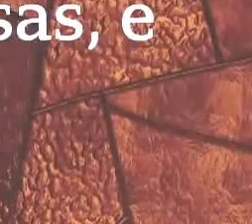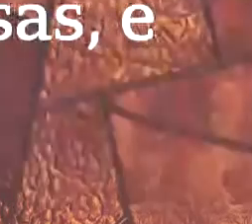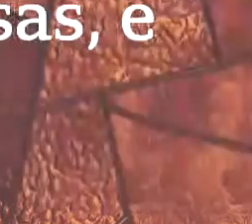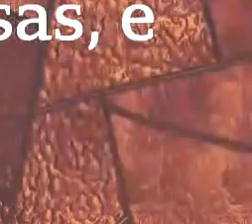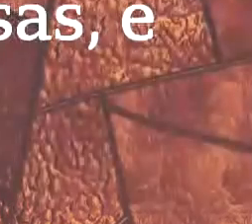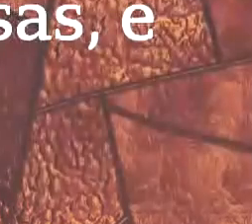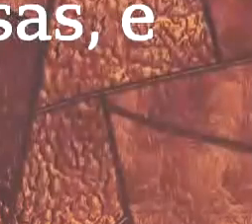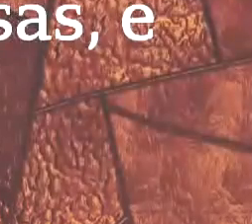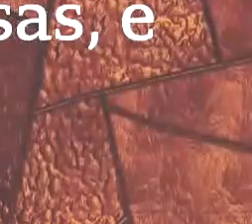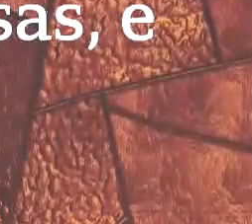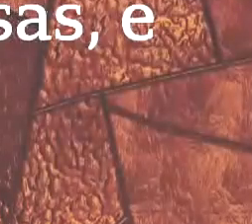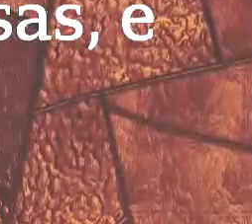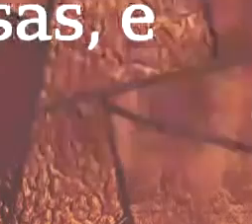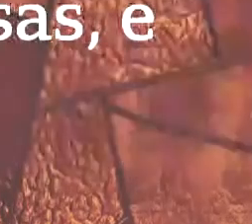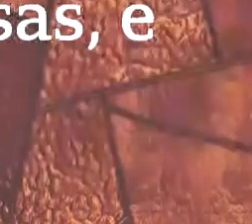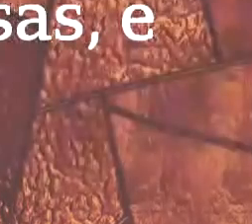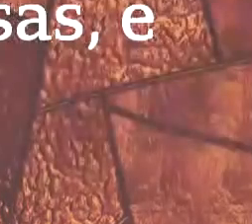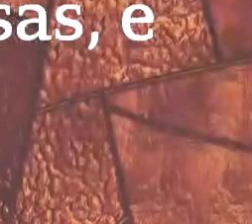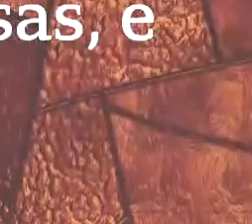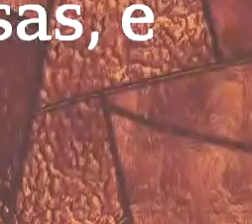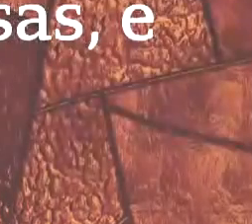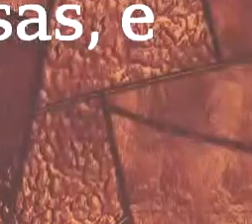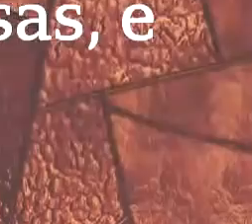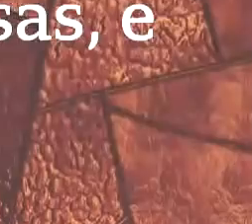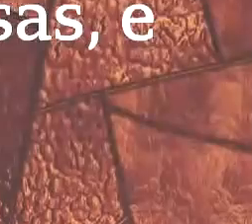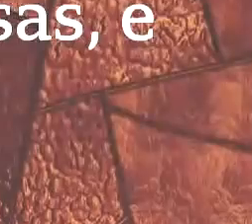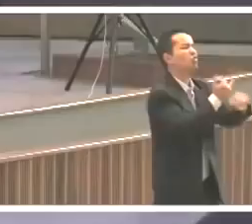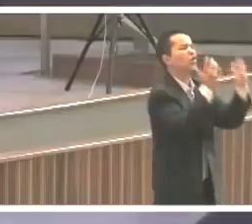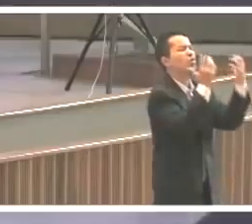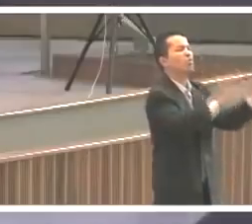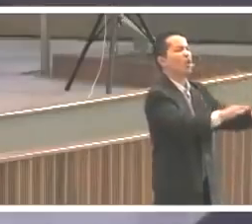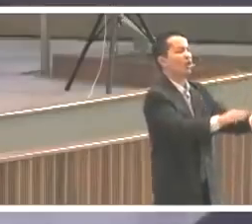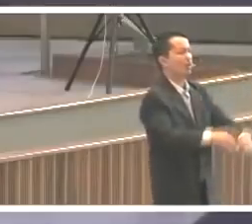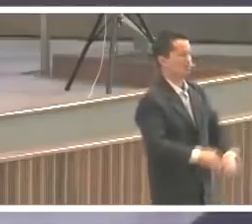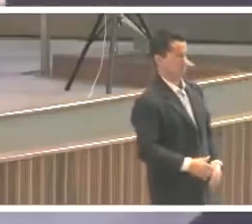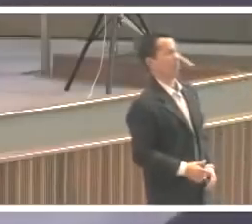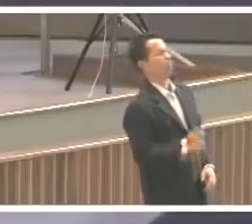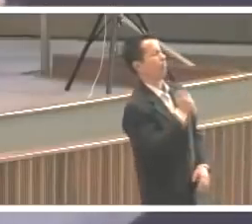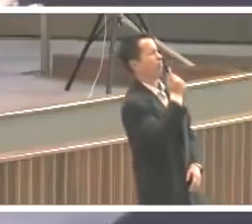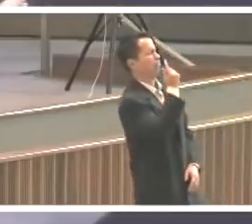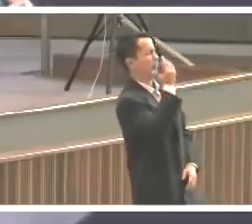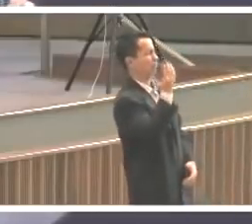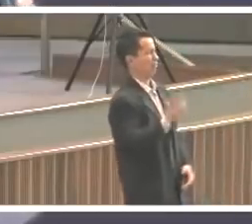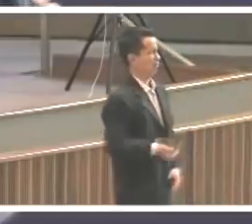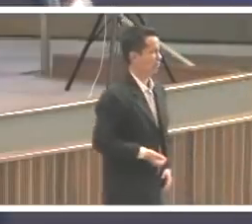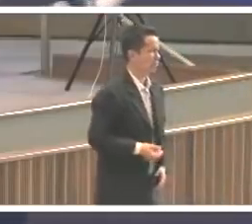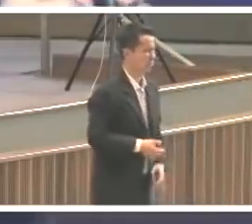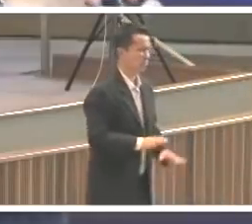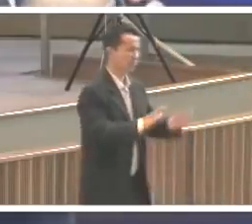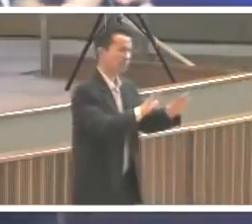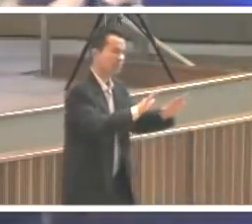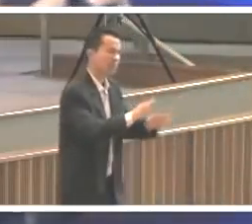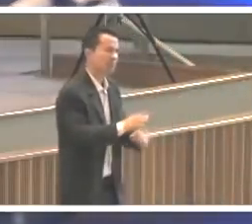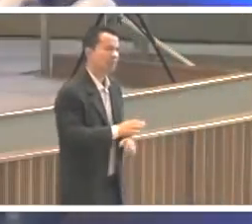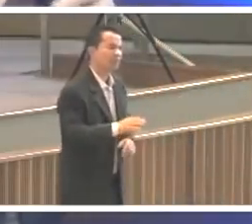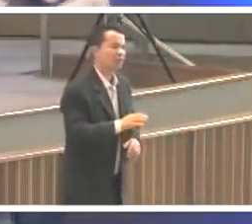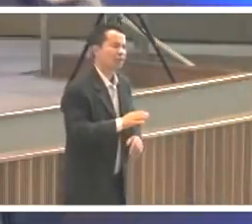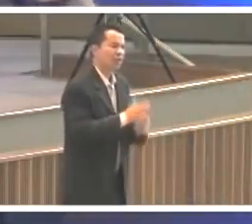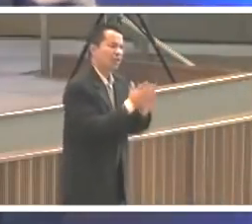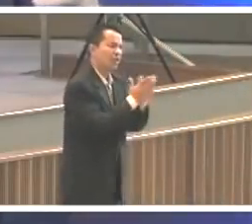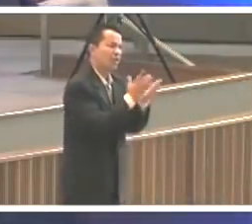asas, e não o quiseste. O que a Bíblia está dizendo é que um dos sentidos